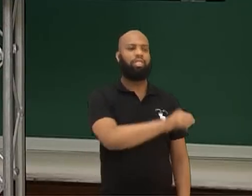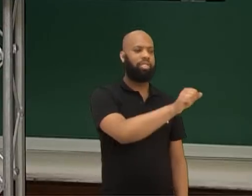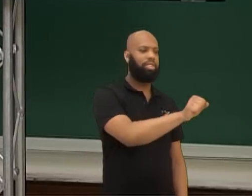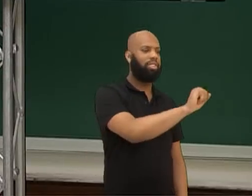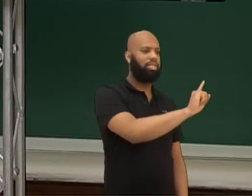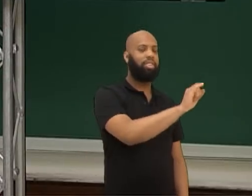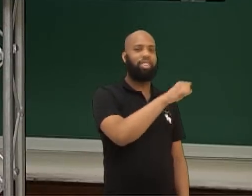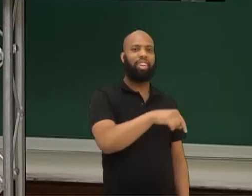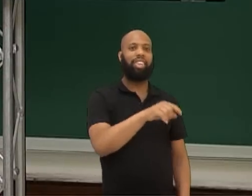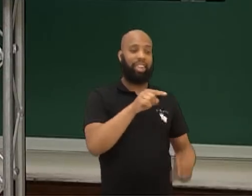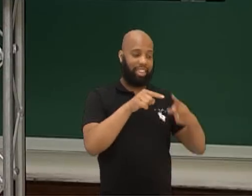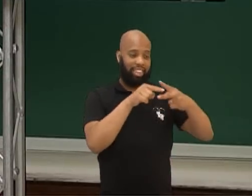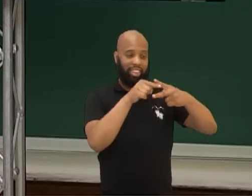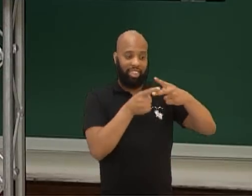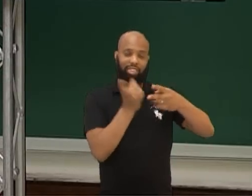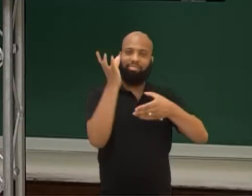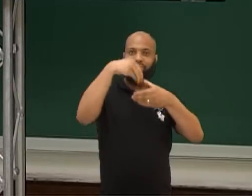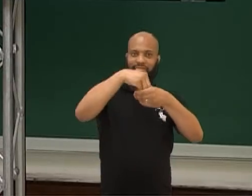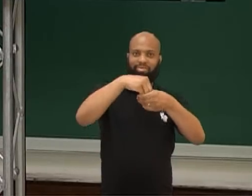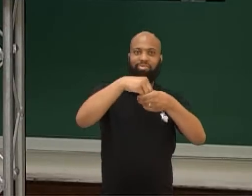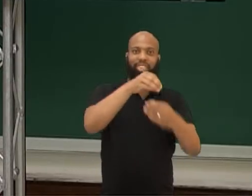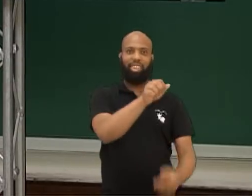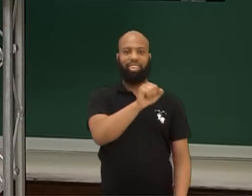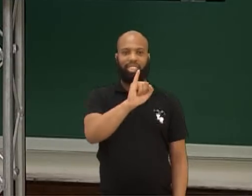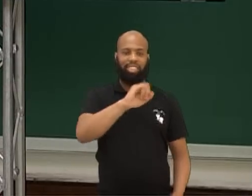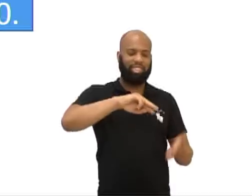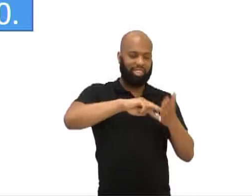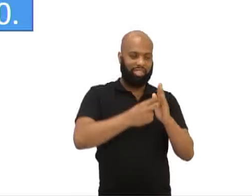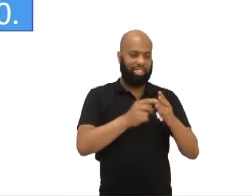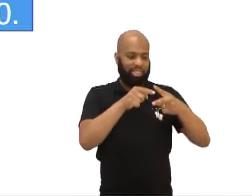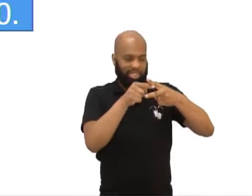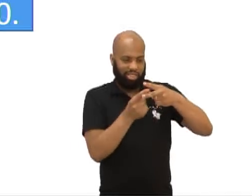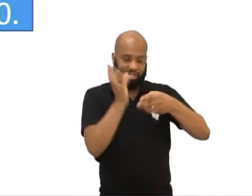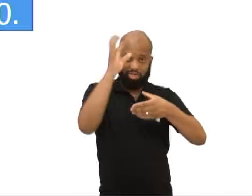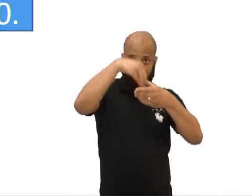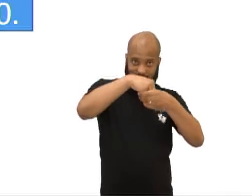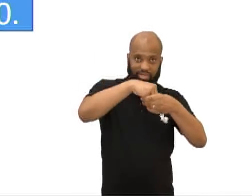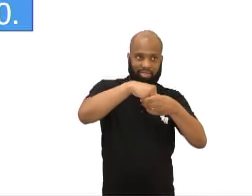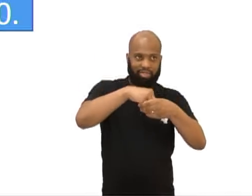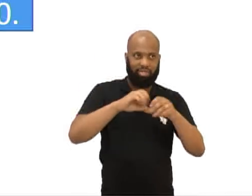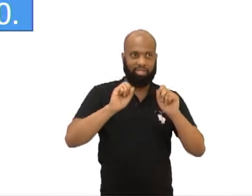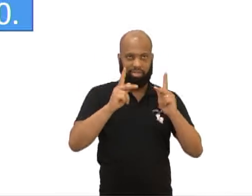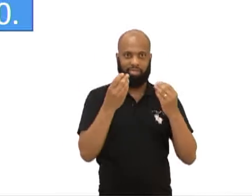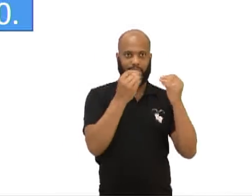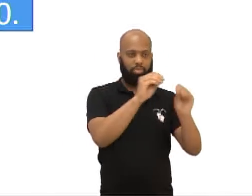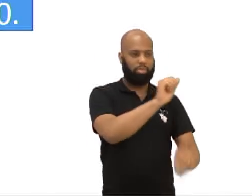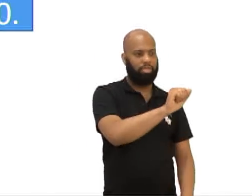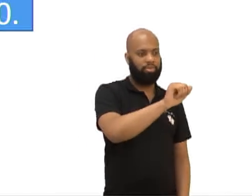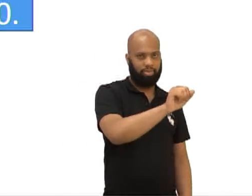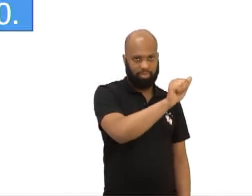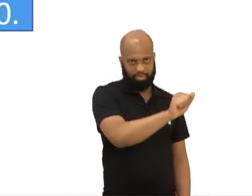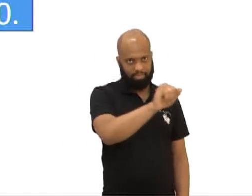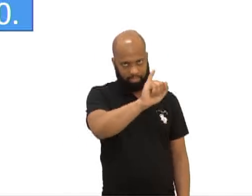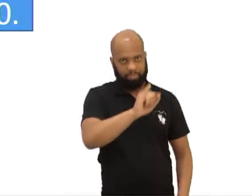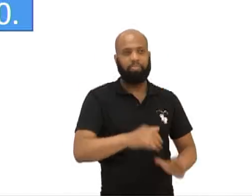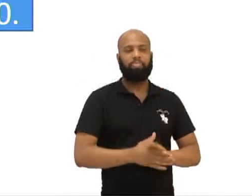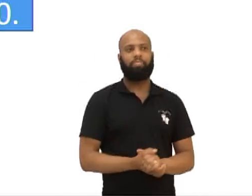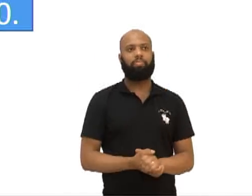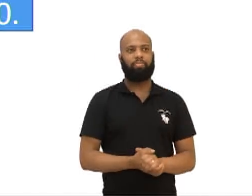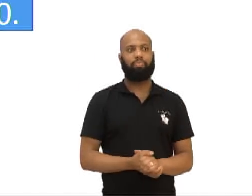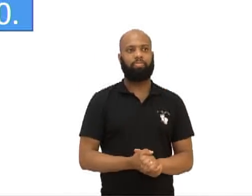aí? Ângulo interno. Tá? Eu escrevi ângulo interno só para não escrever ângulo interno, então eu pus as iniciais,